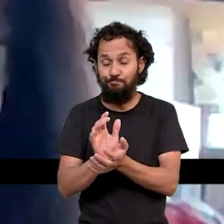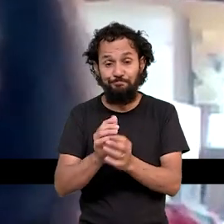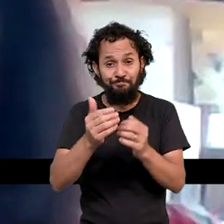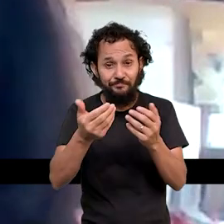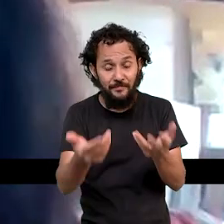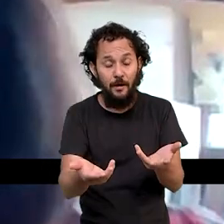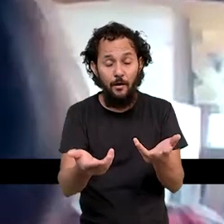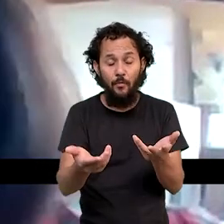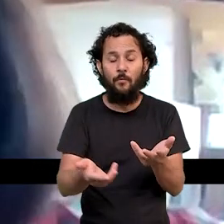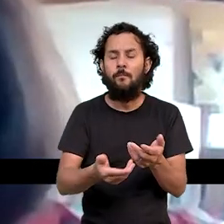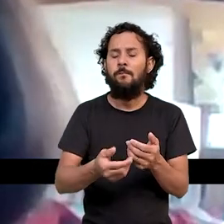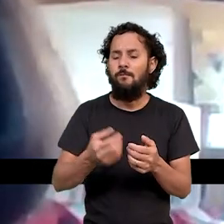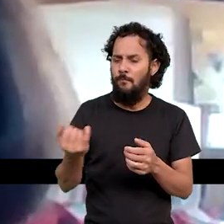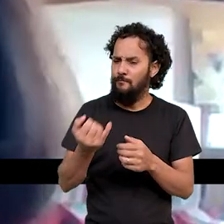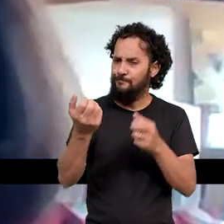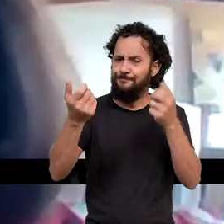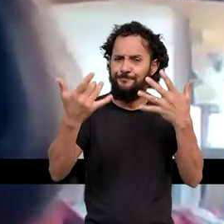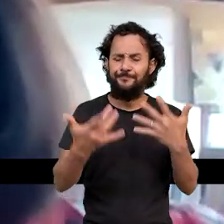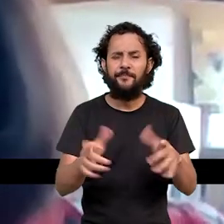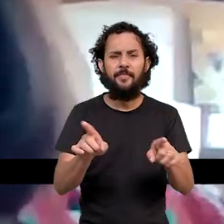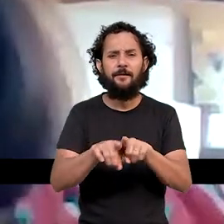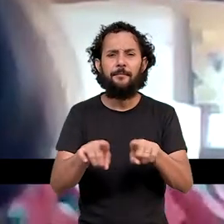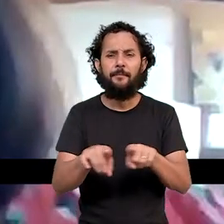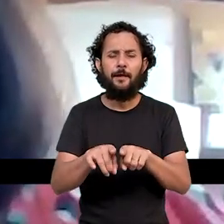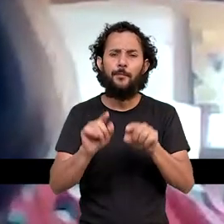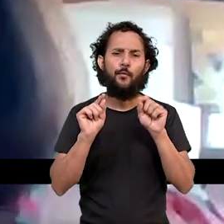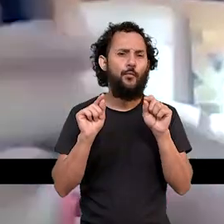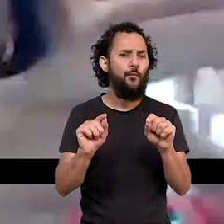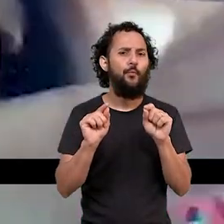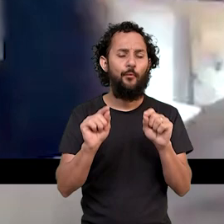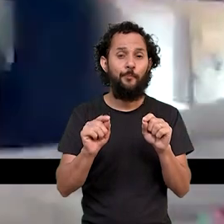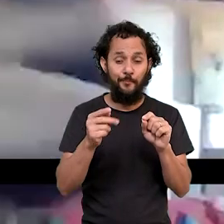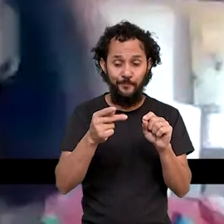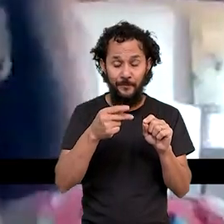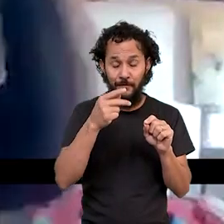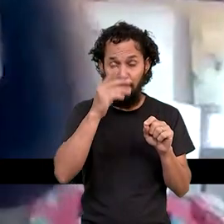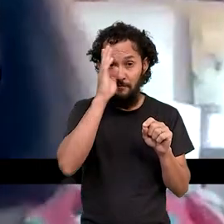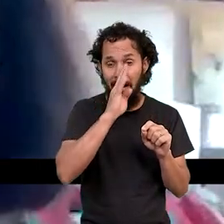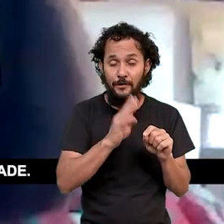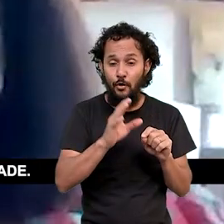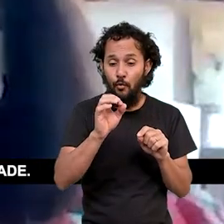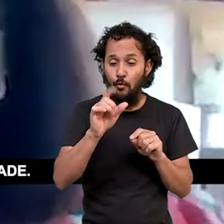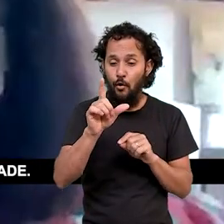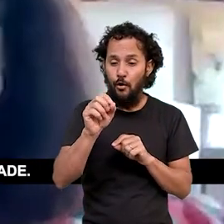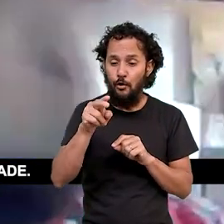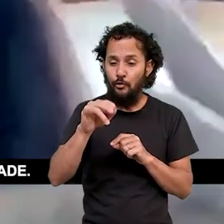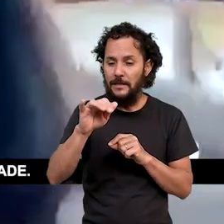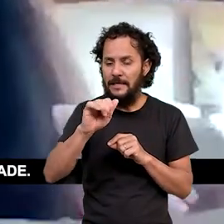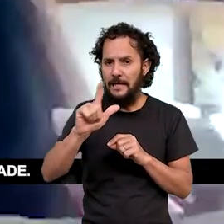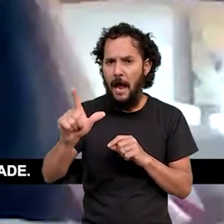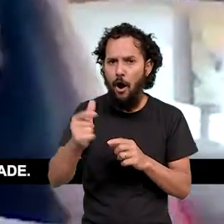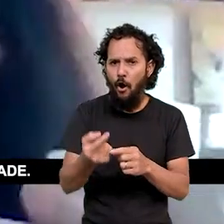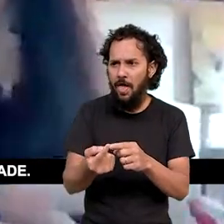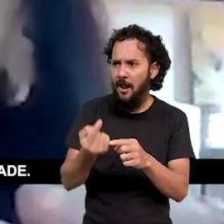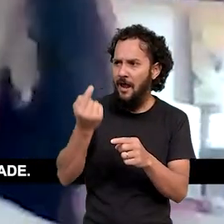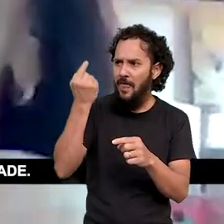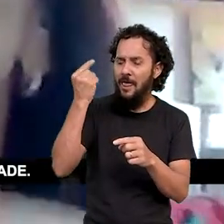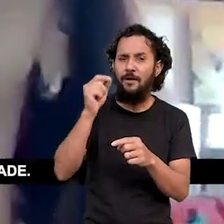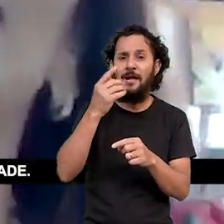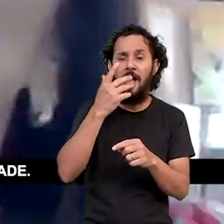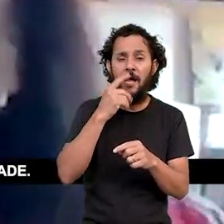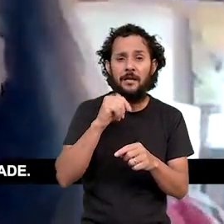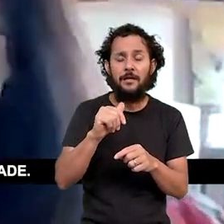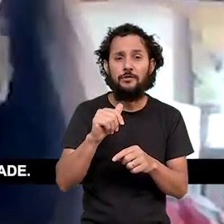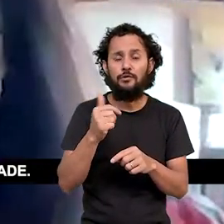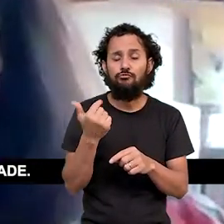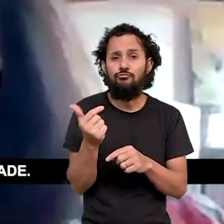nessa medida, é importante dizer para vocês que, no Brasil colonial, e falando de forma muito breve, a